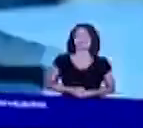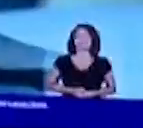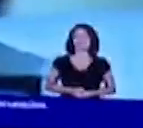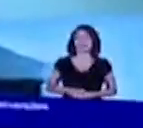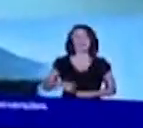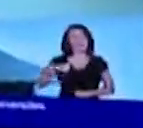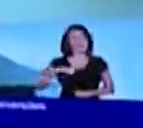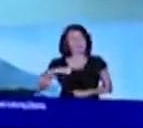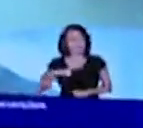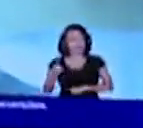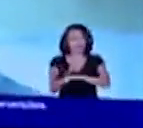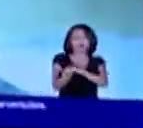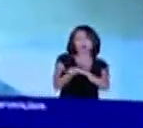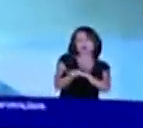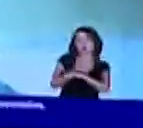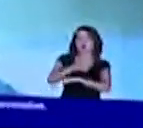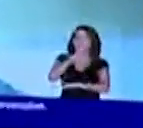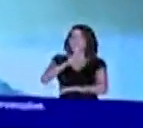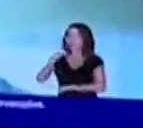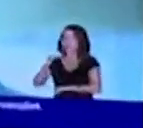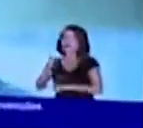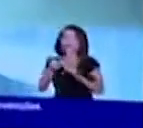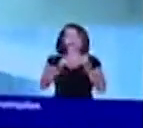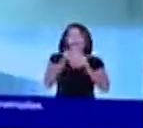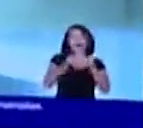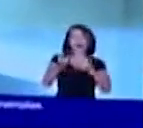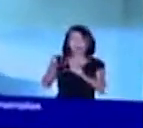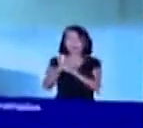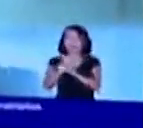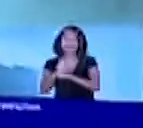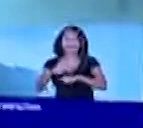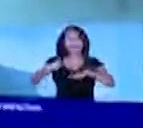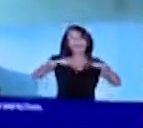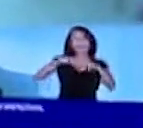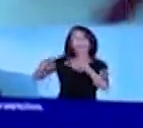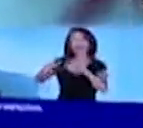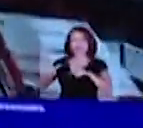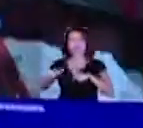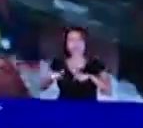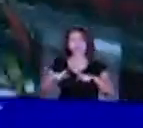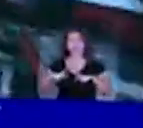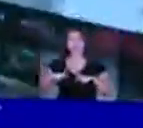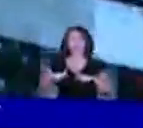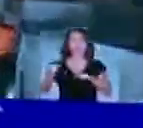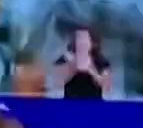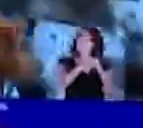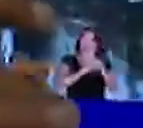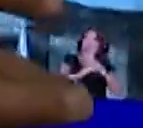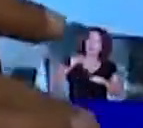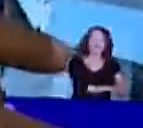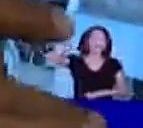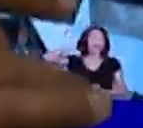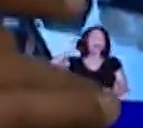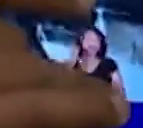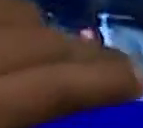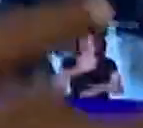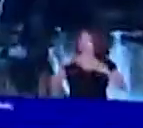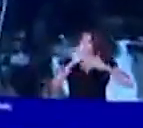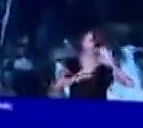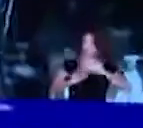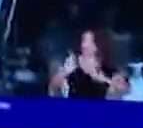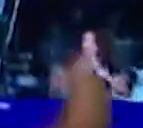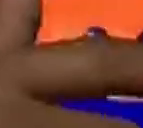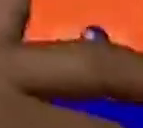os bancos públicos aceitam o documento para fins de financiamento, seja de uma casa, ou seja